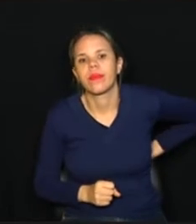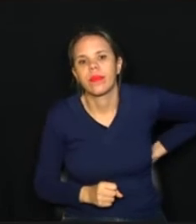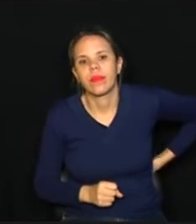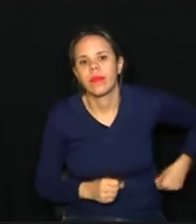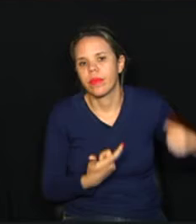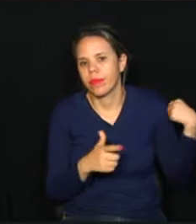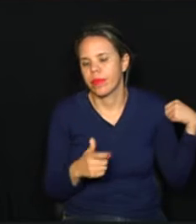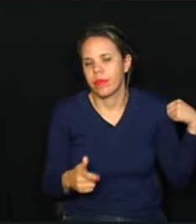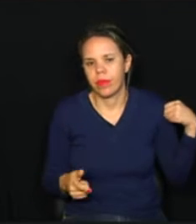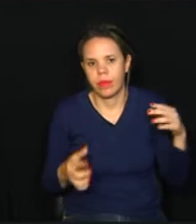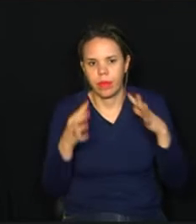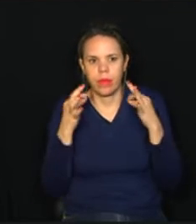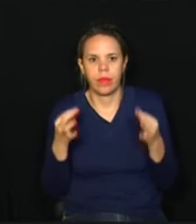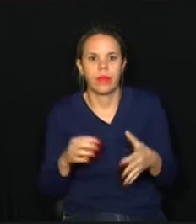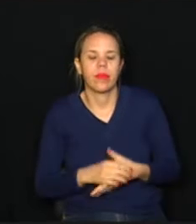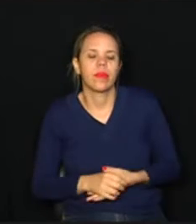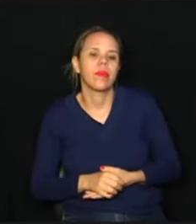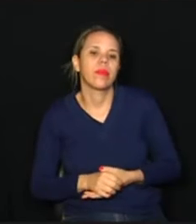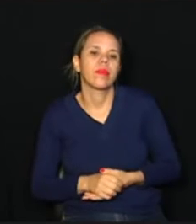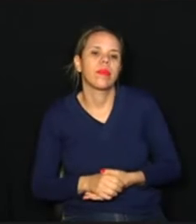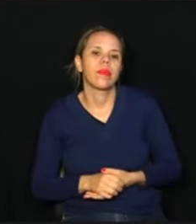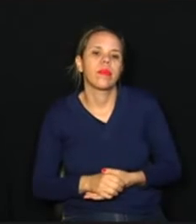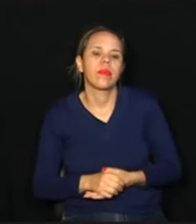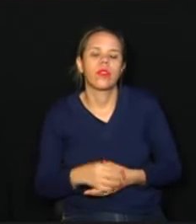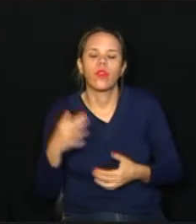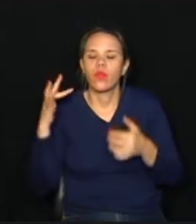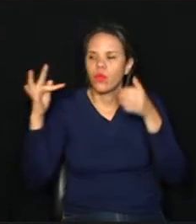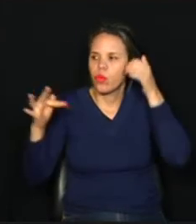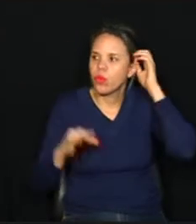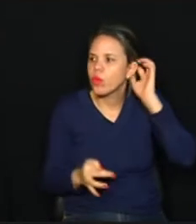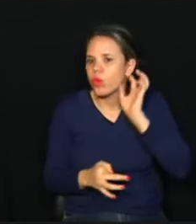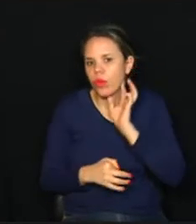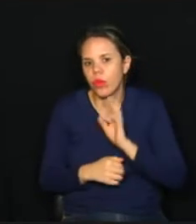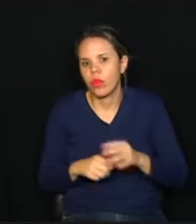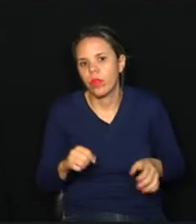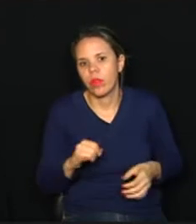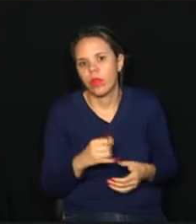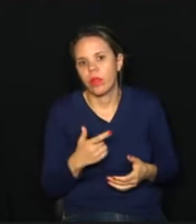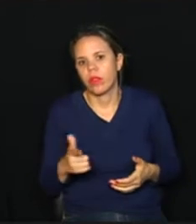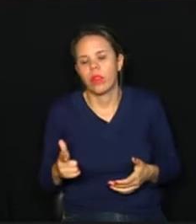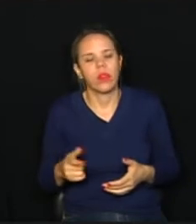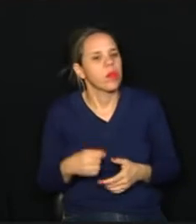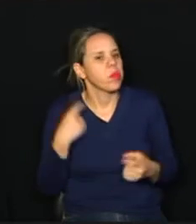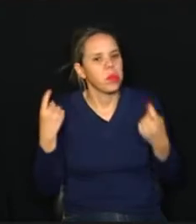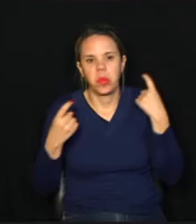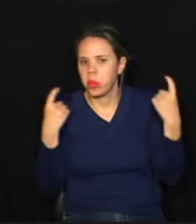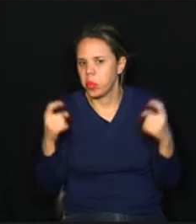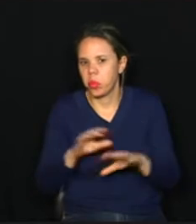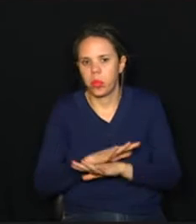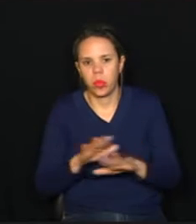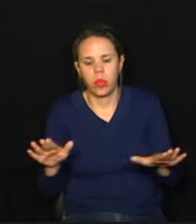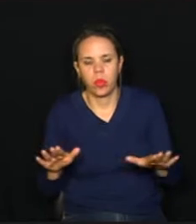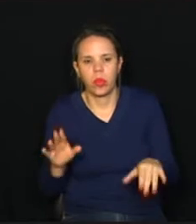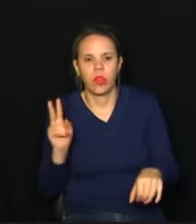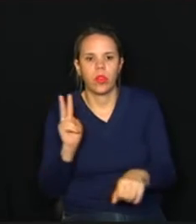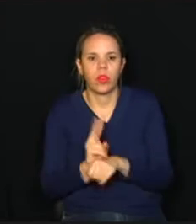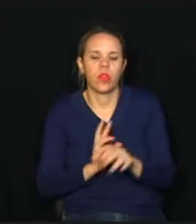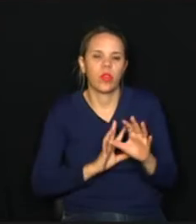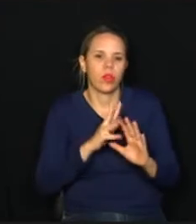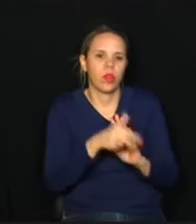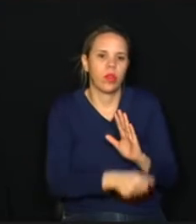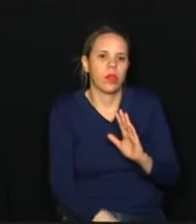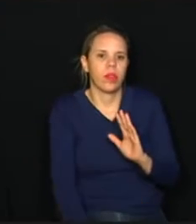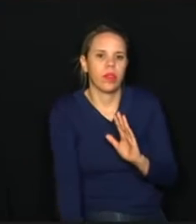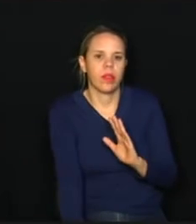o olhar do futuro, sem a menor preocupação com a